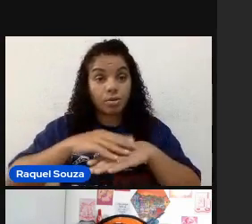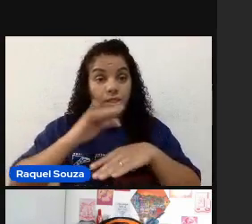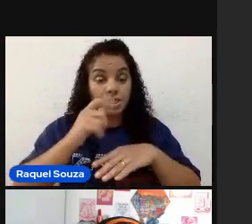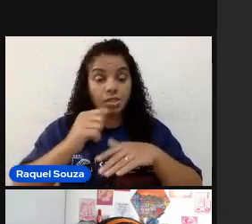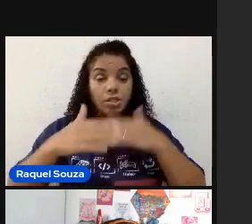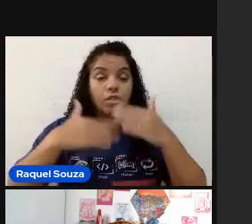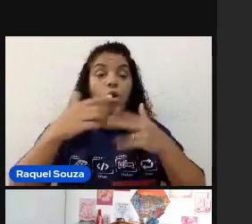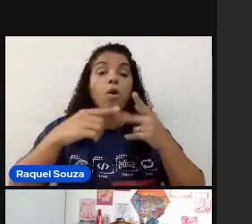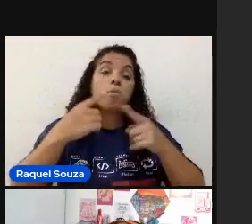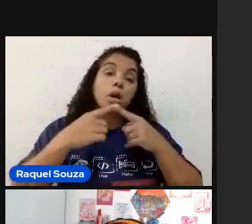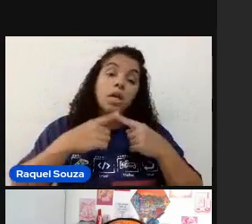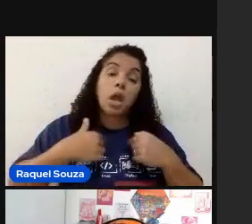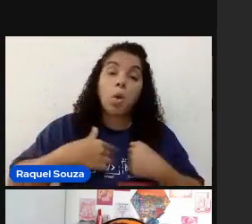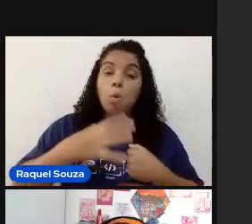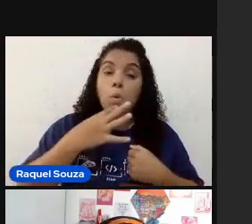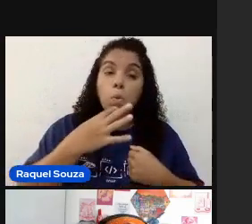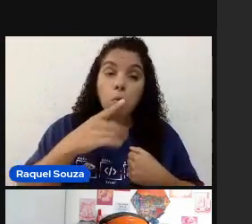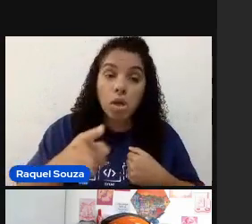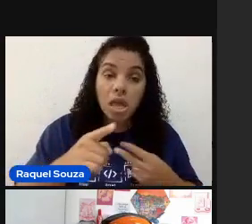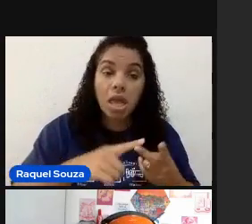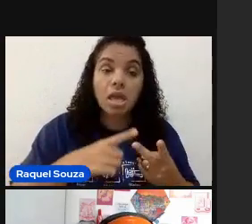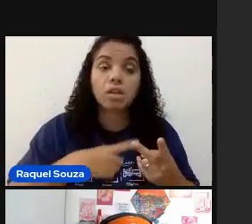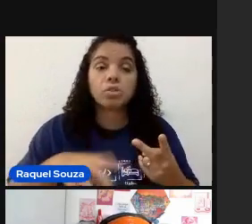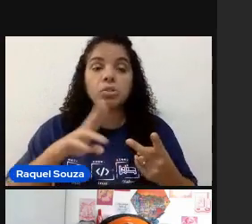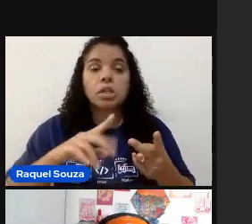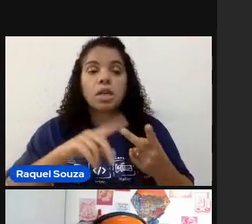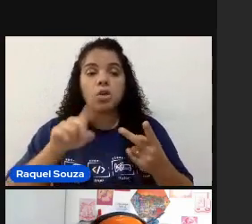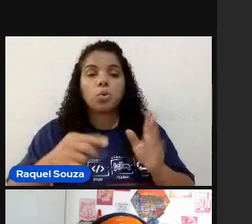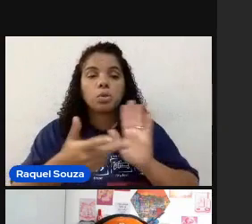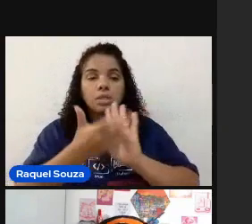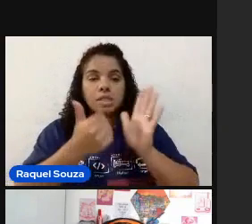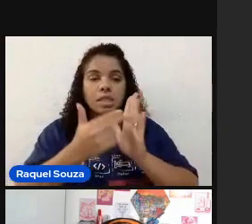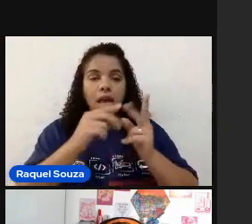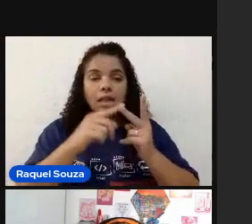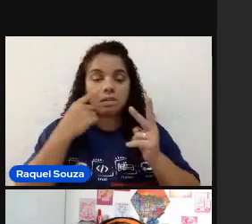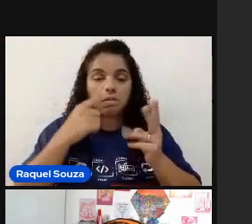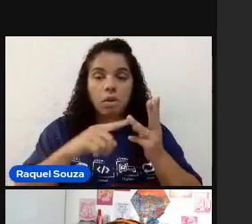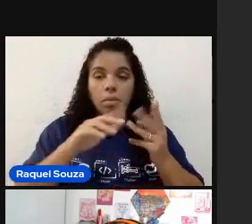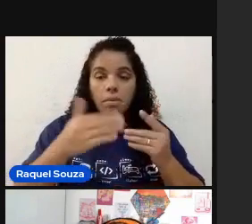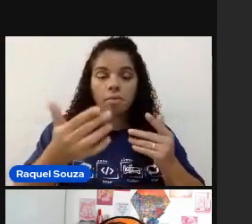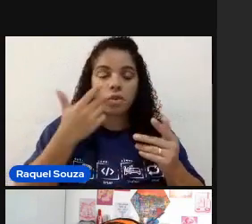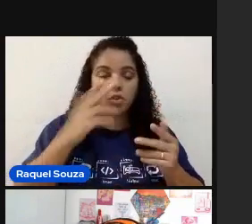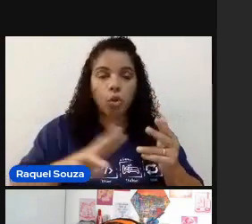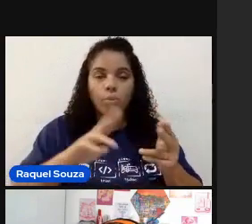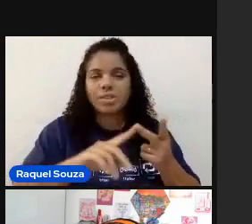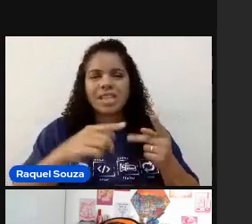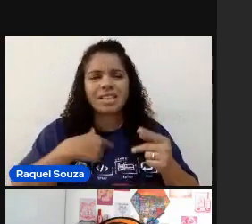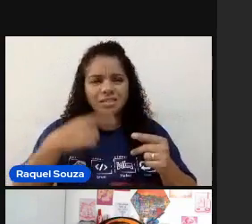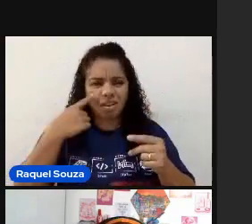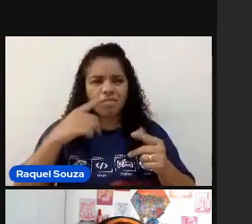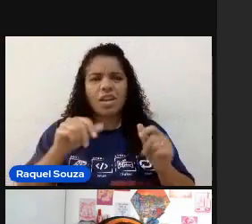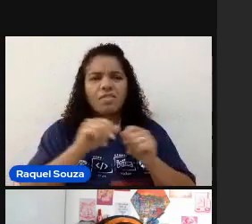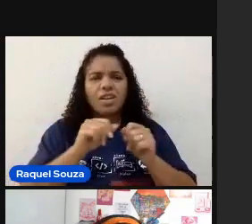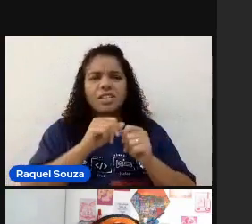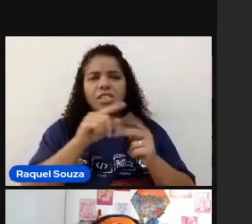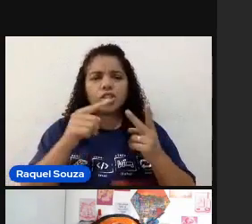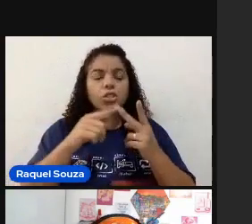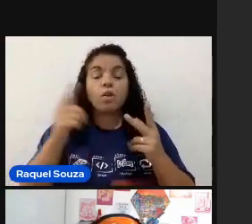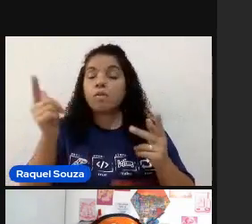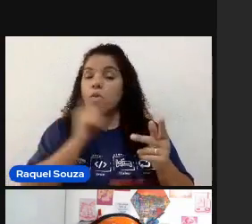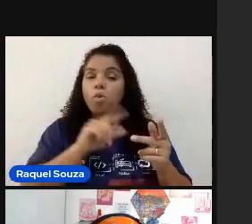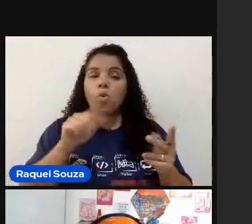conheço, uma vez que eu apliquei o design, e a gente vai entender um pouquinho mais à frente como usar, e vocês vão ver que faz sentido, então eu vou